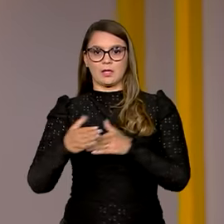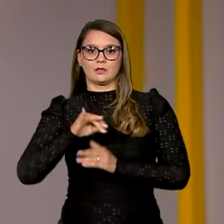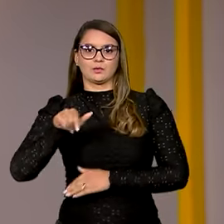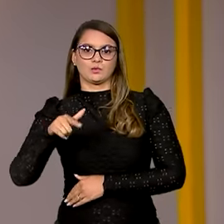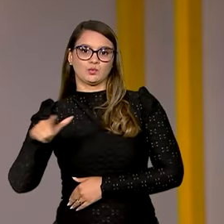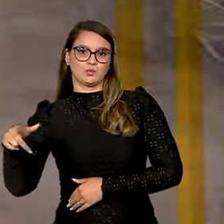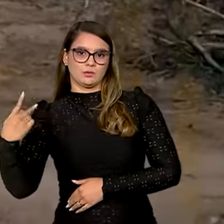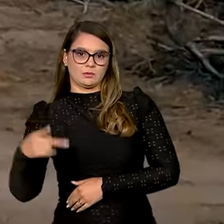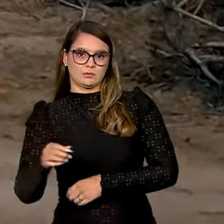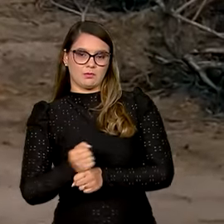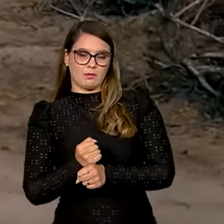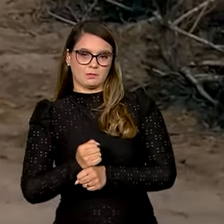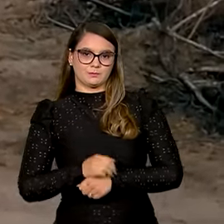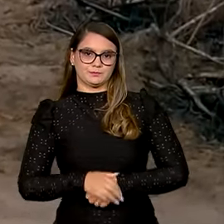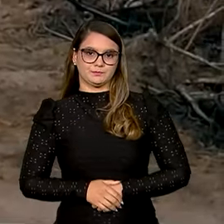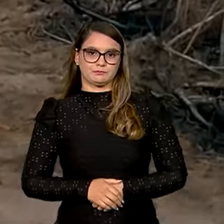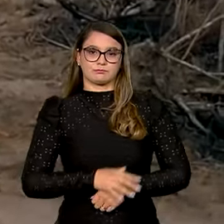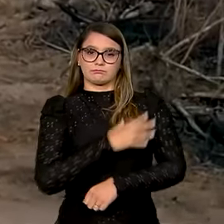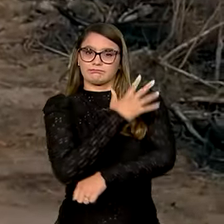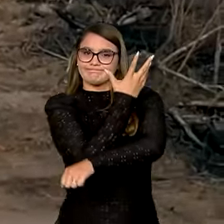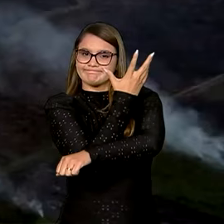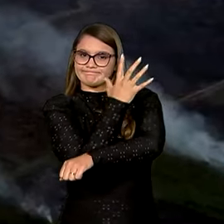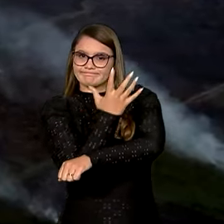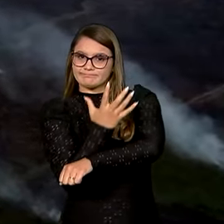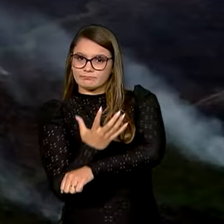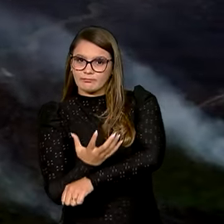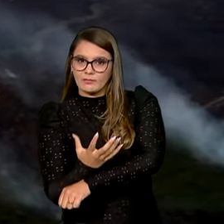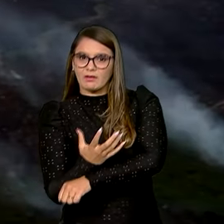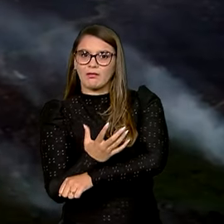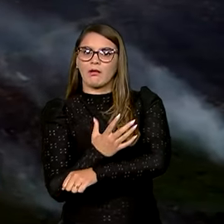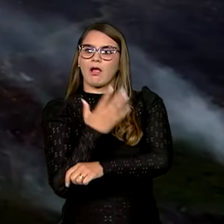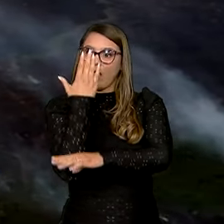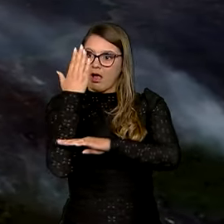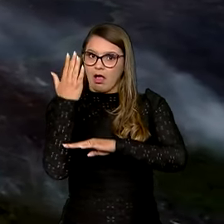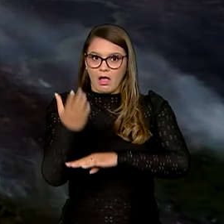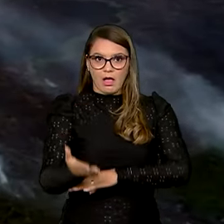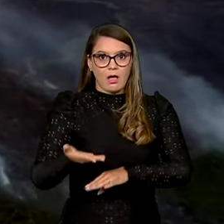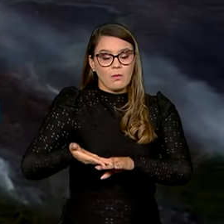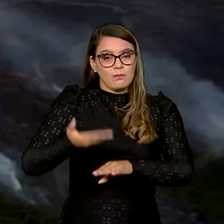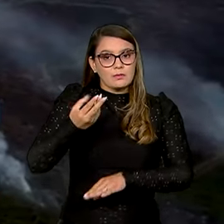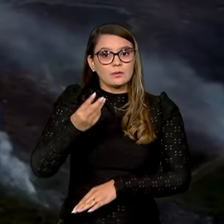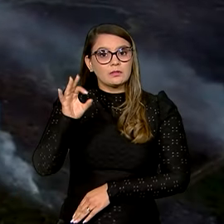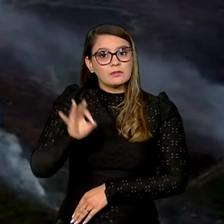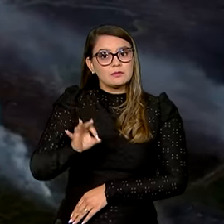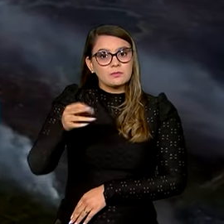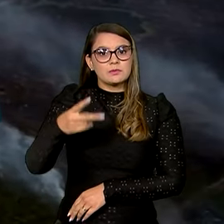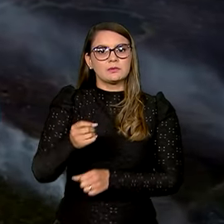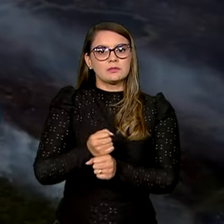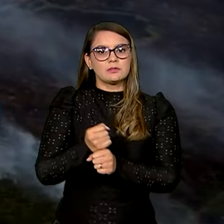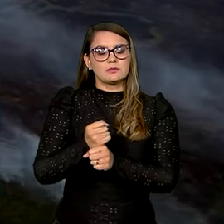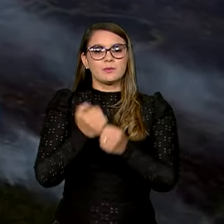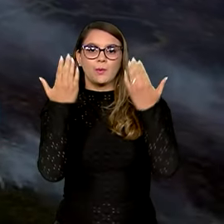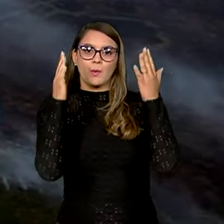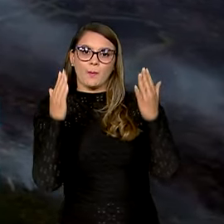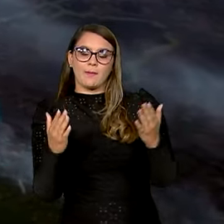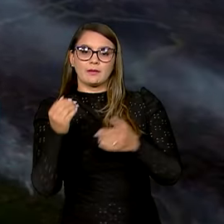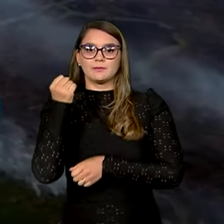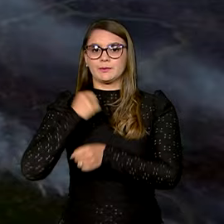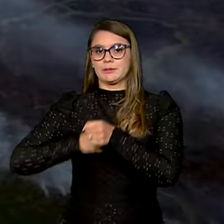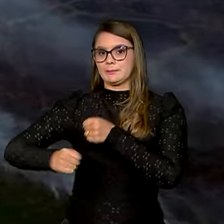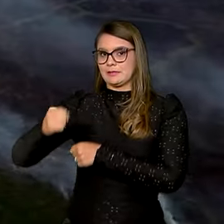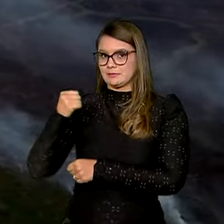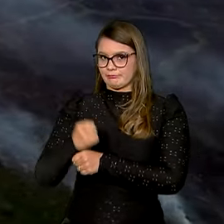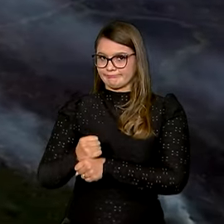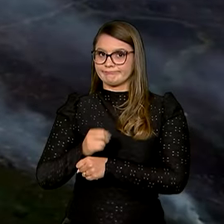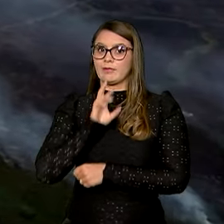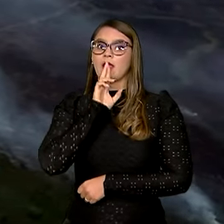ano. O desmatamento no Cerrado aumentou 3% neste ano em comparação ao ano passado.